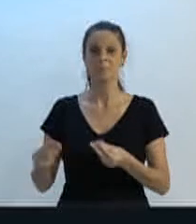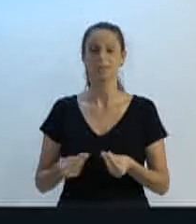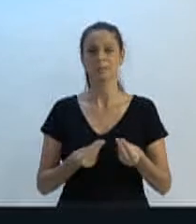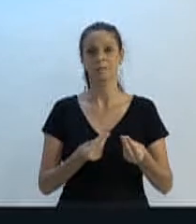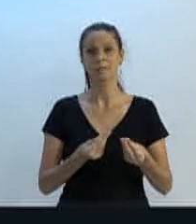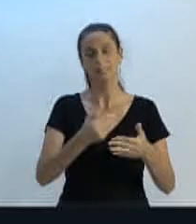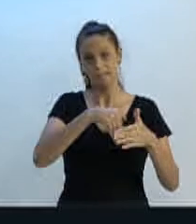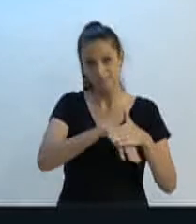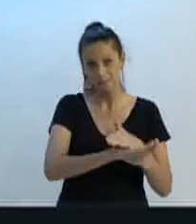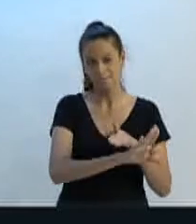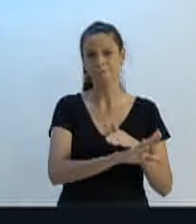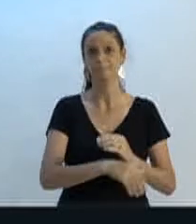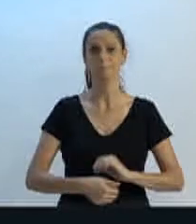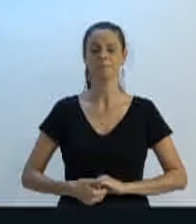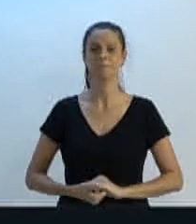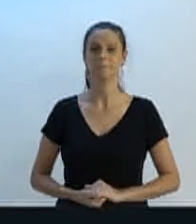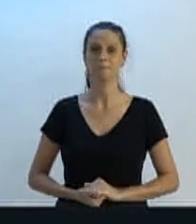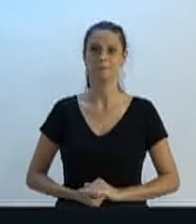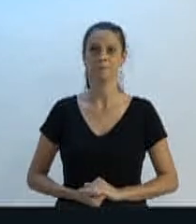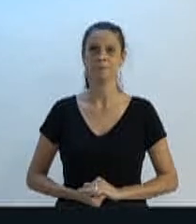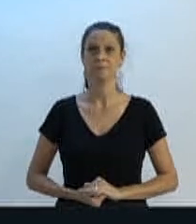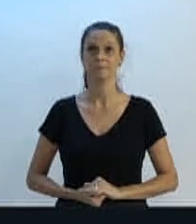ao arquivo.